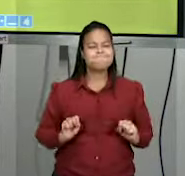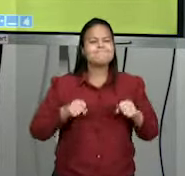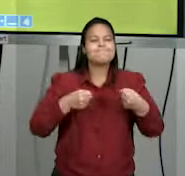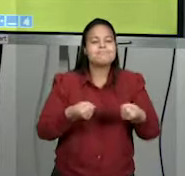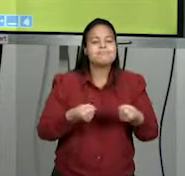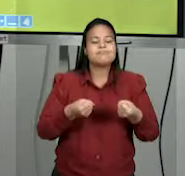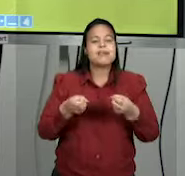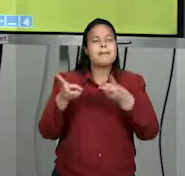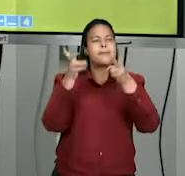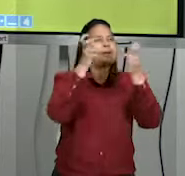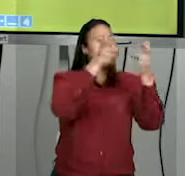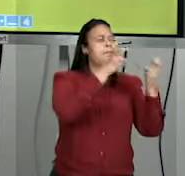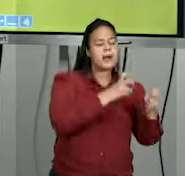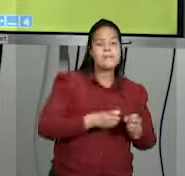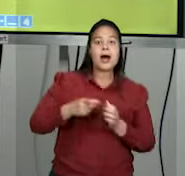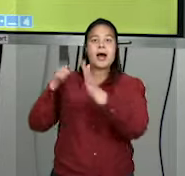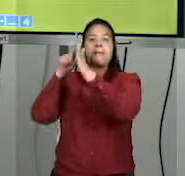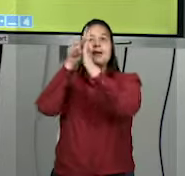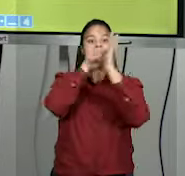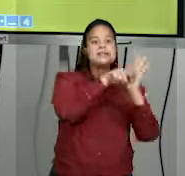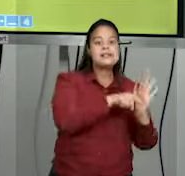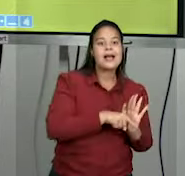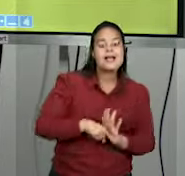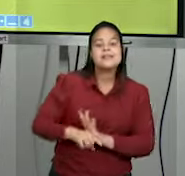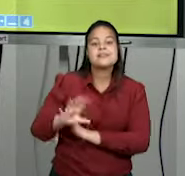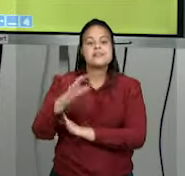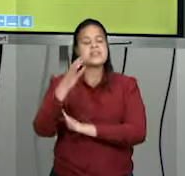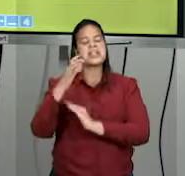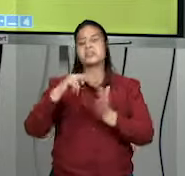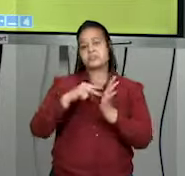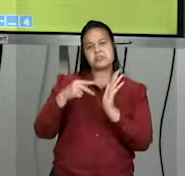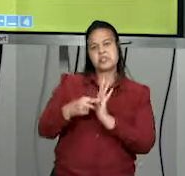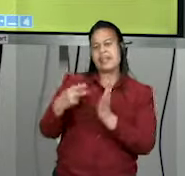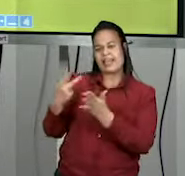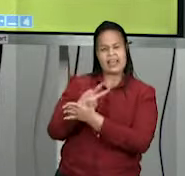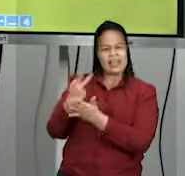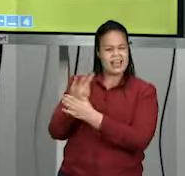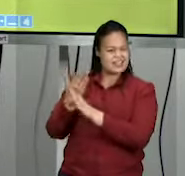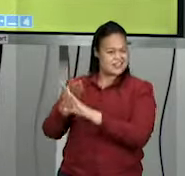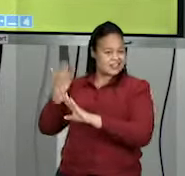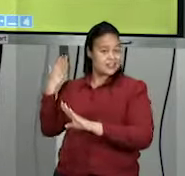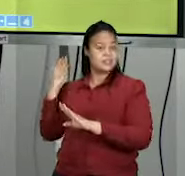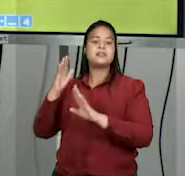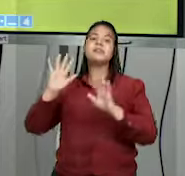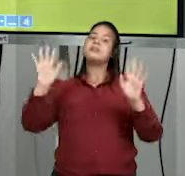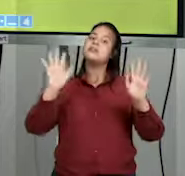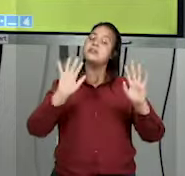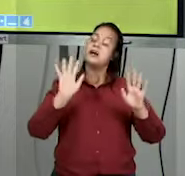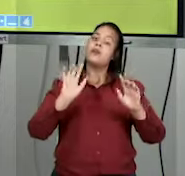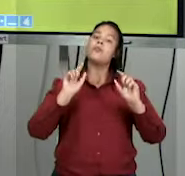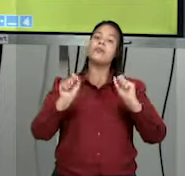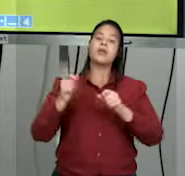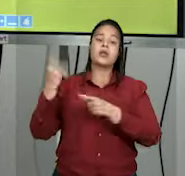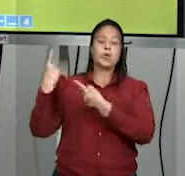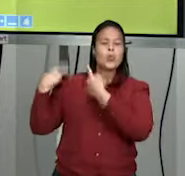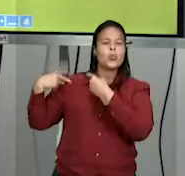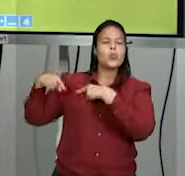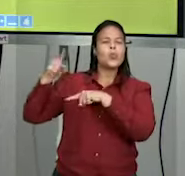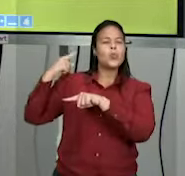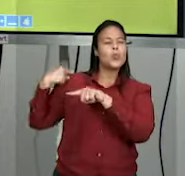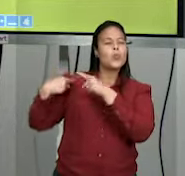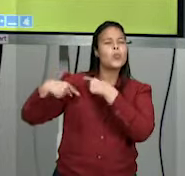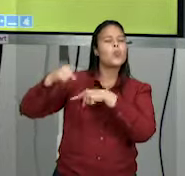investigação à ciência. Isso não significa que a ciência estivesse errada antes. Significa que ela apenas não tinha